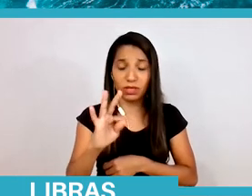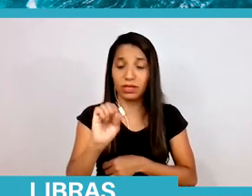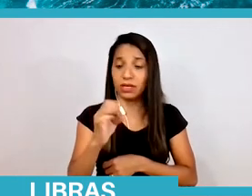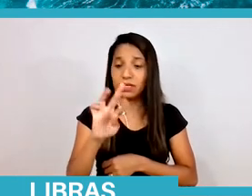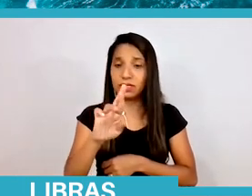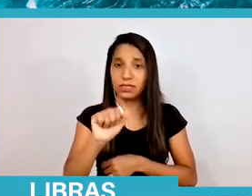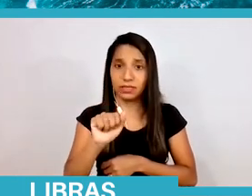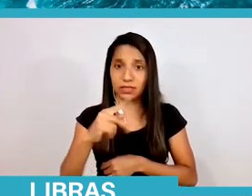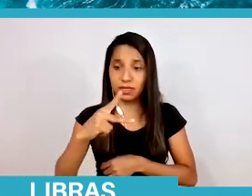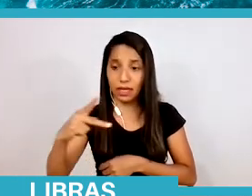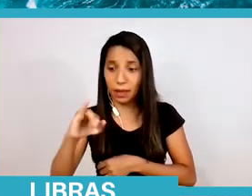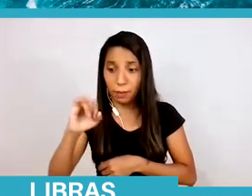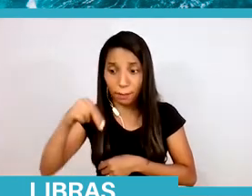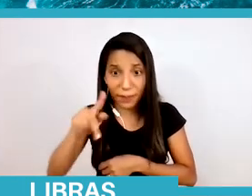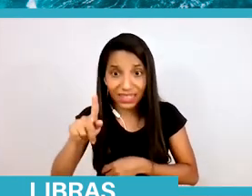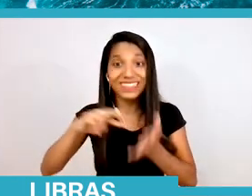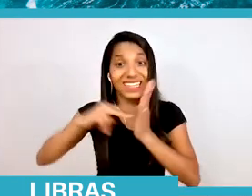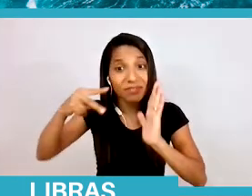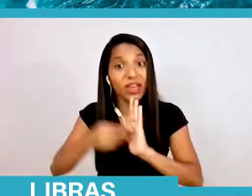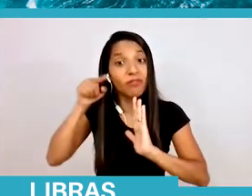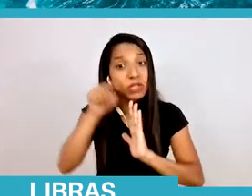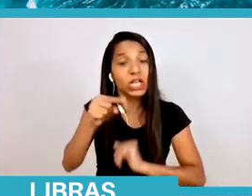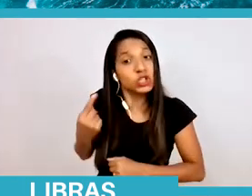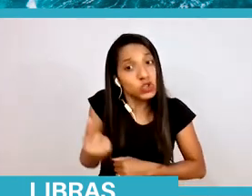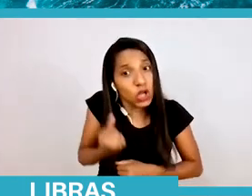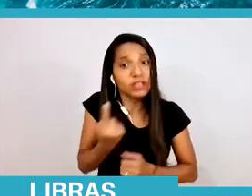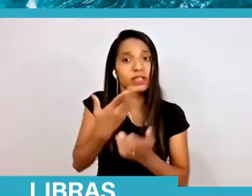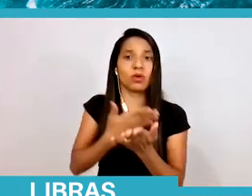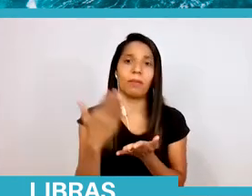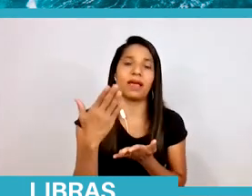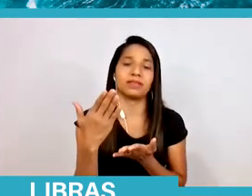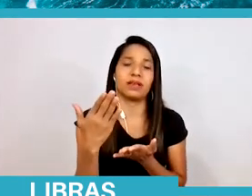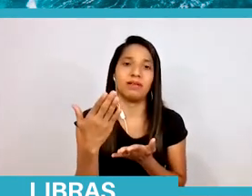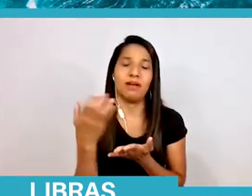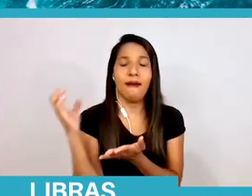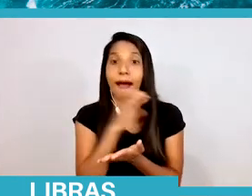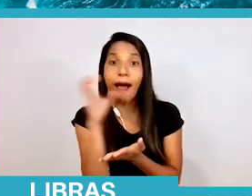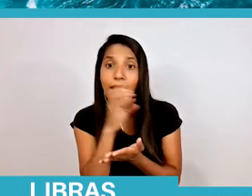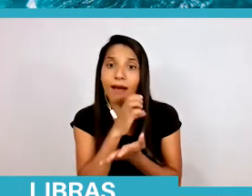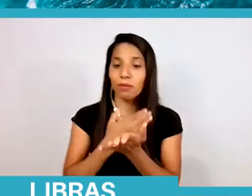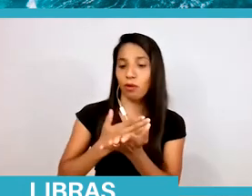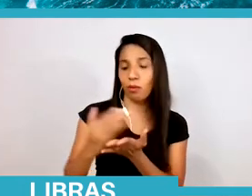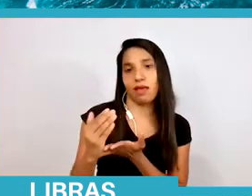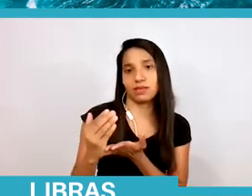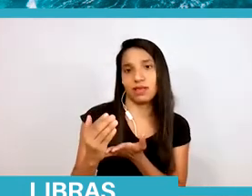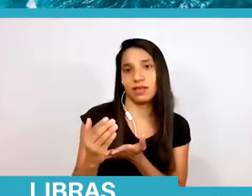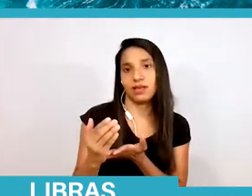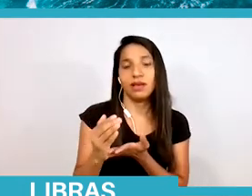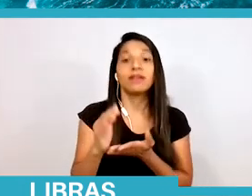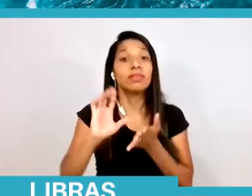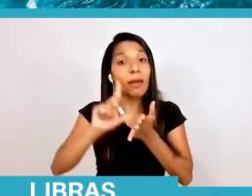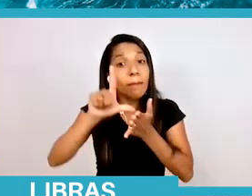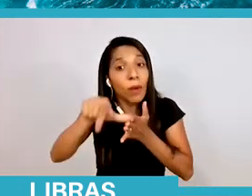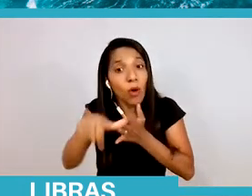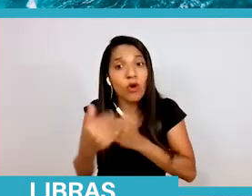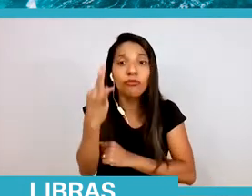não necessariamente precisa de montar uma equipe a curto prazo para começar o seu negócio. Você pode pensar em futuramente trazer